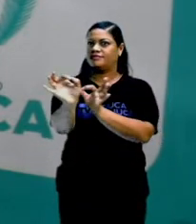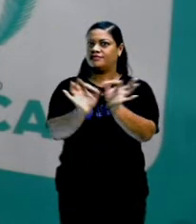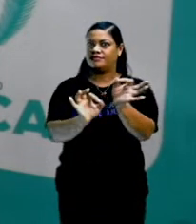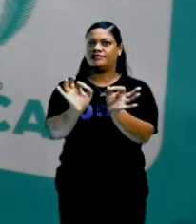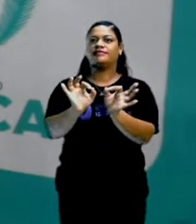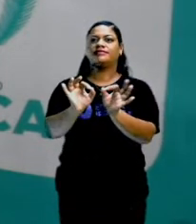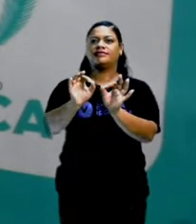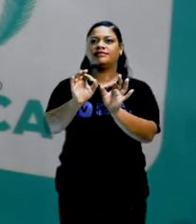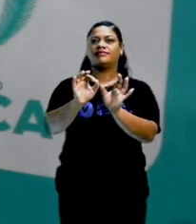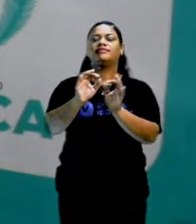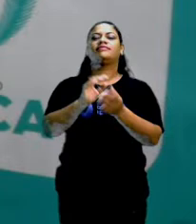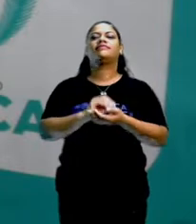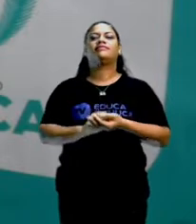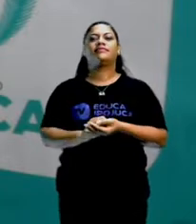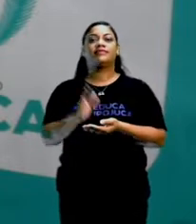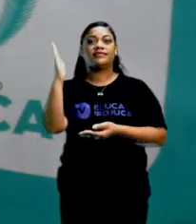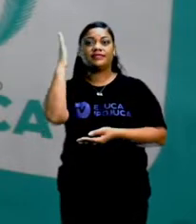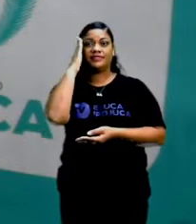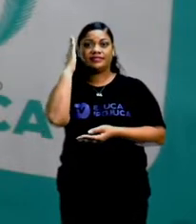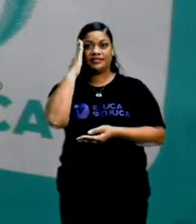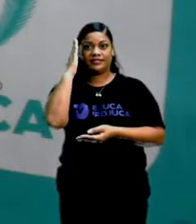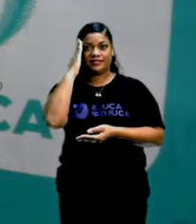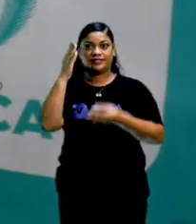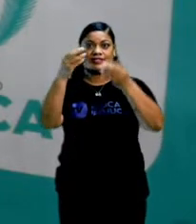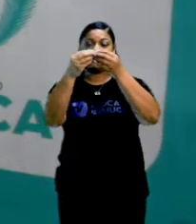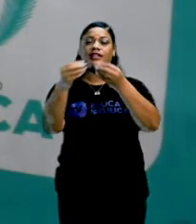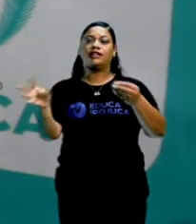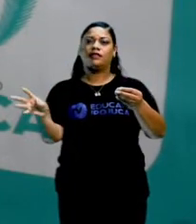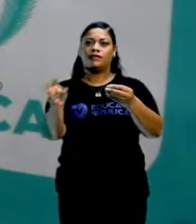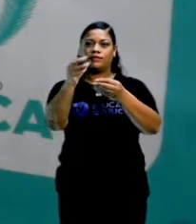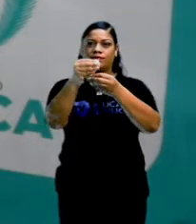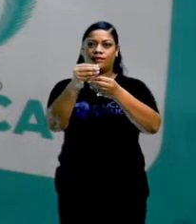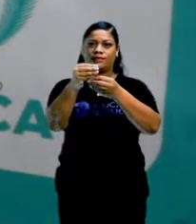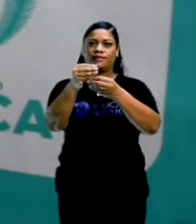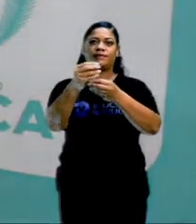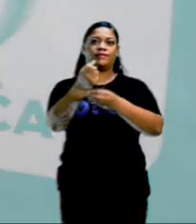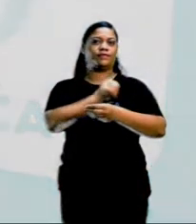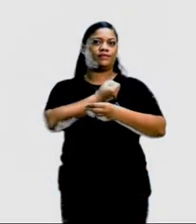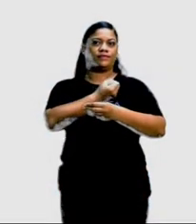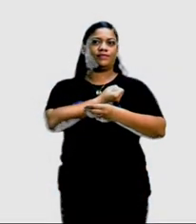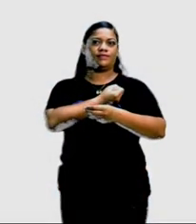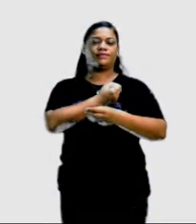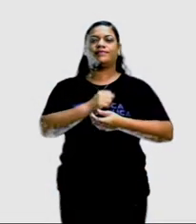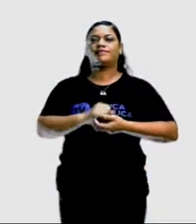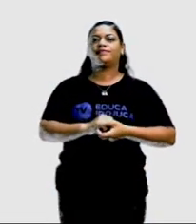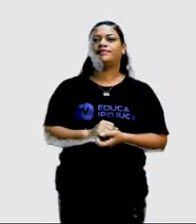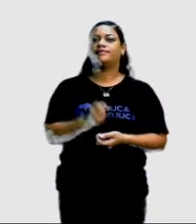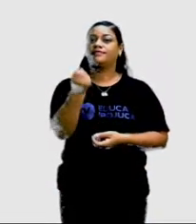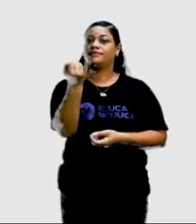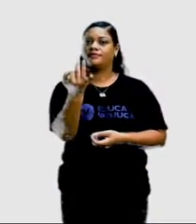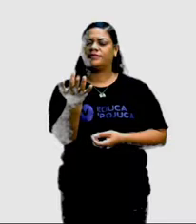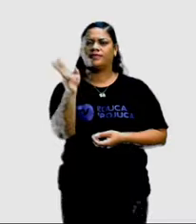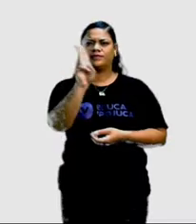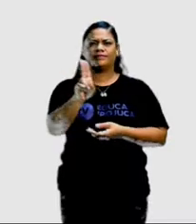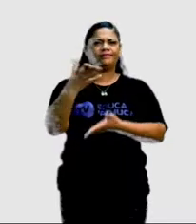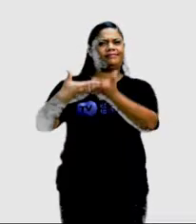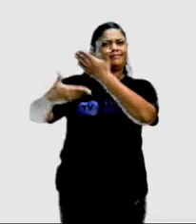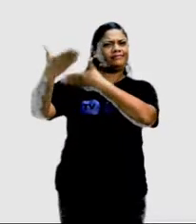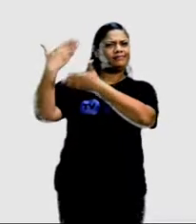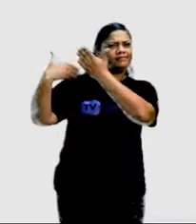gente entender um pouco mais da composição desses valores. É um antigo instrumento de